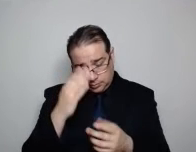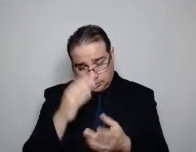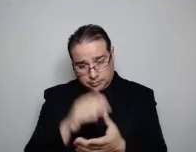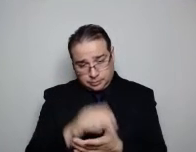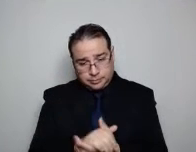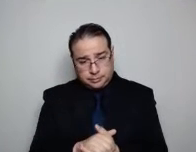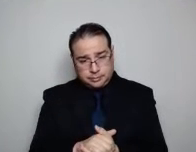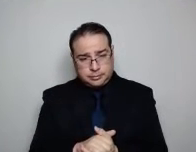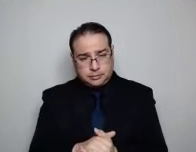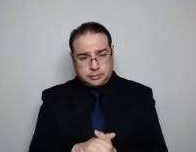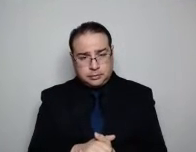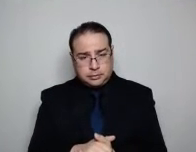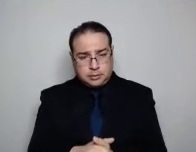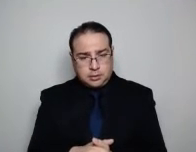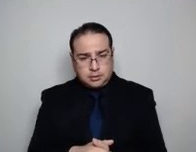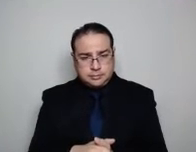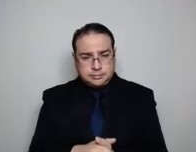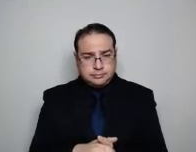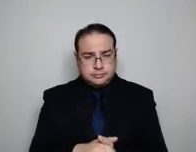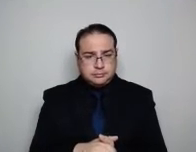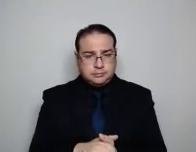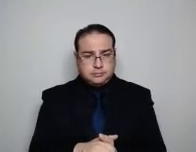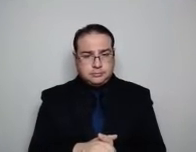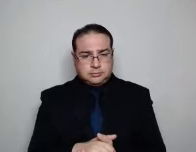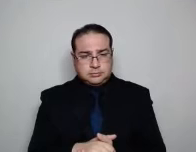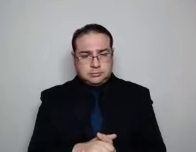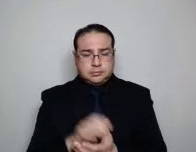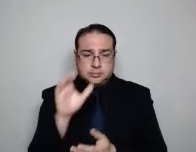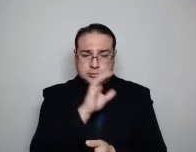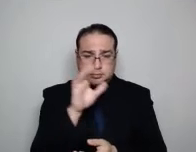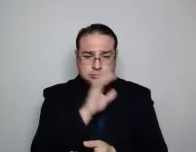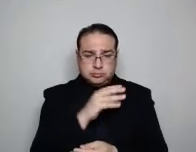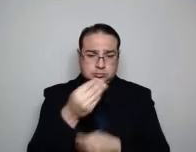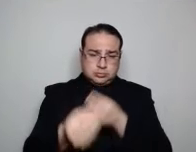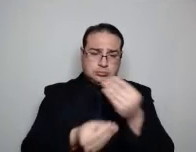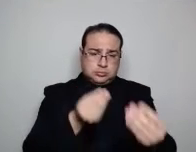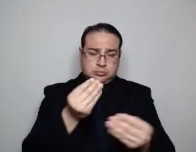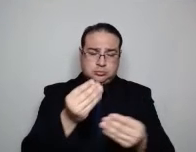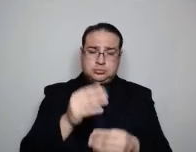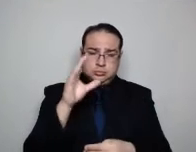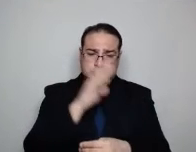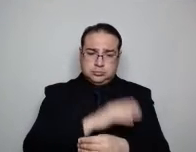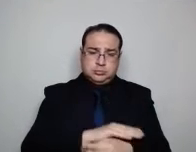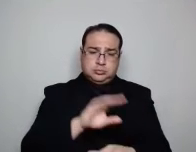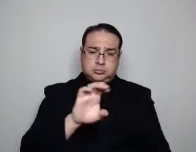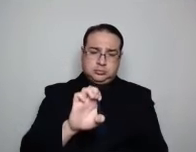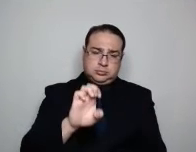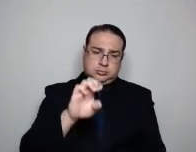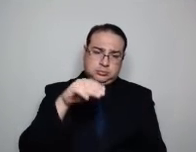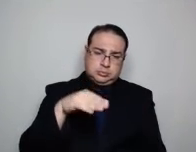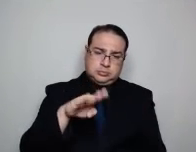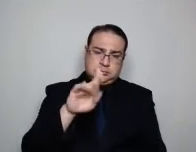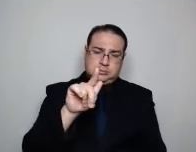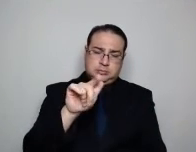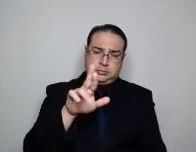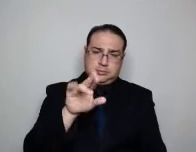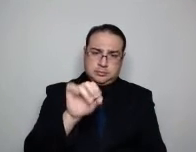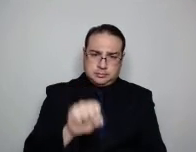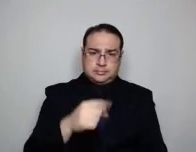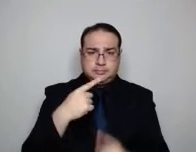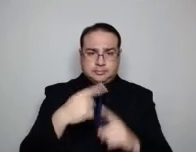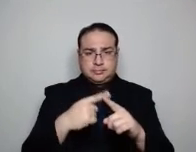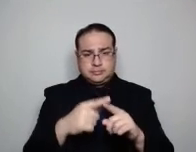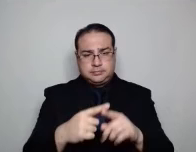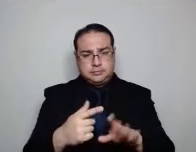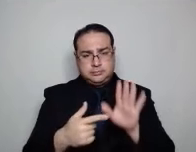intempestividade dos embargos que foram apresentados e, por consequência, a aplicação dos efeitos da